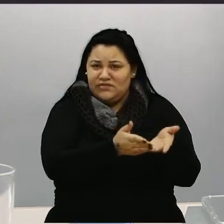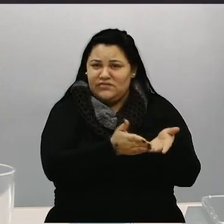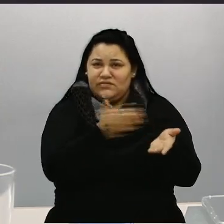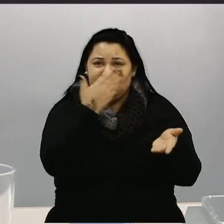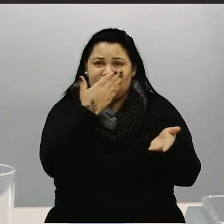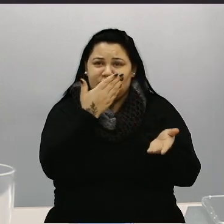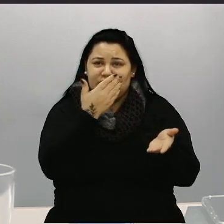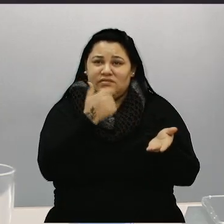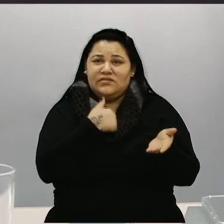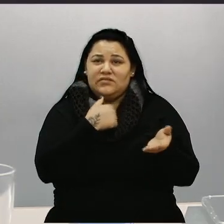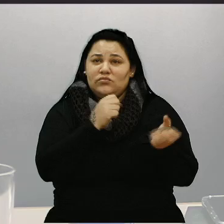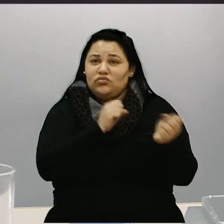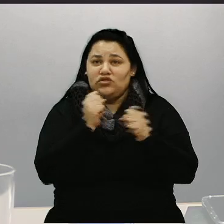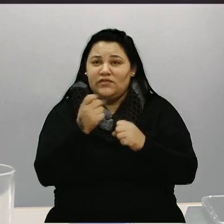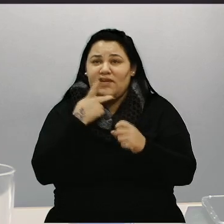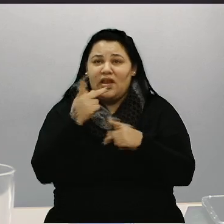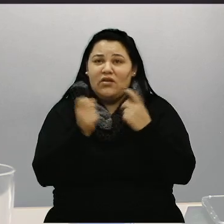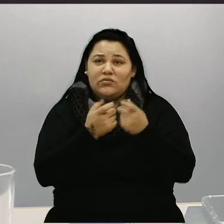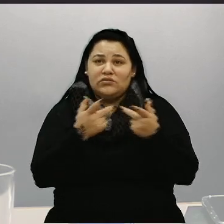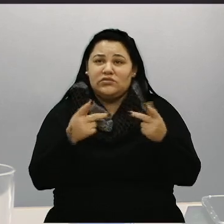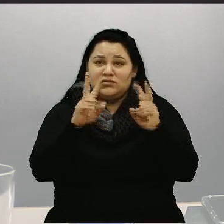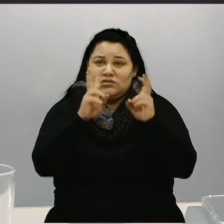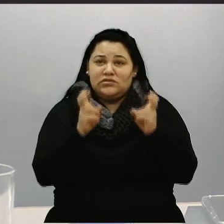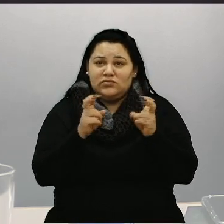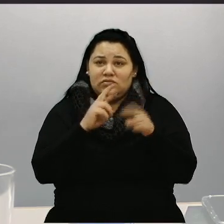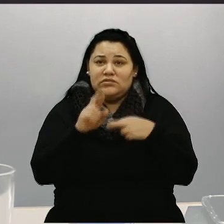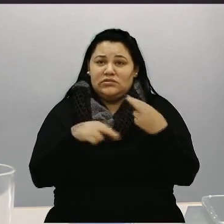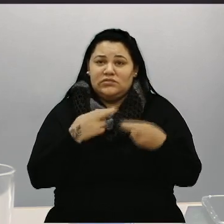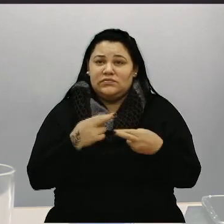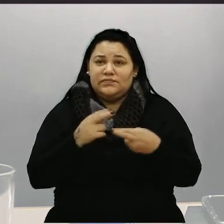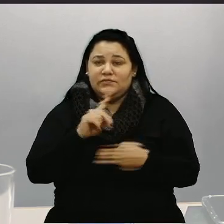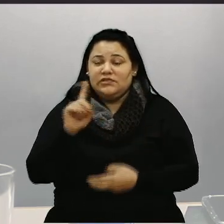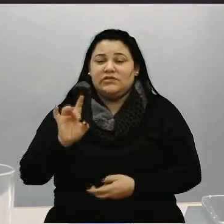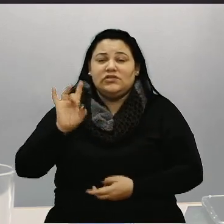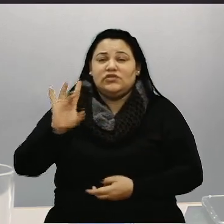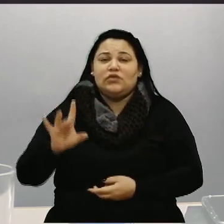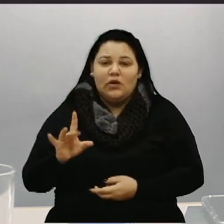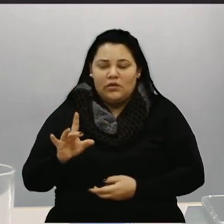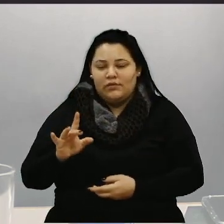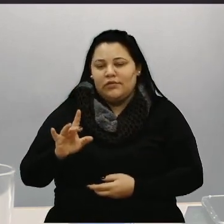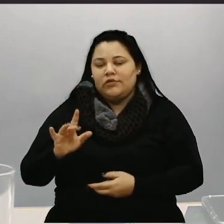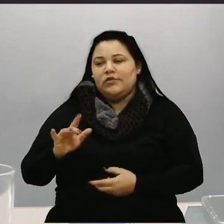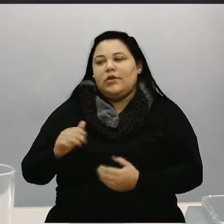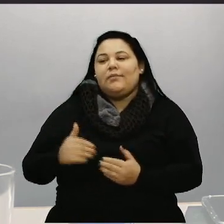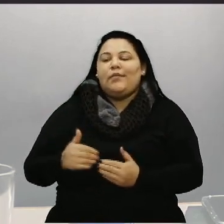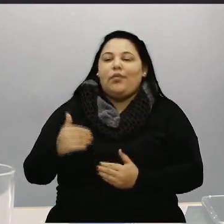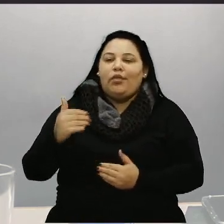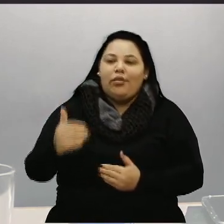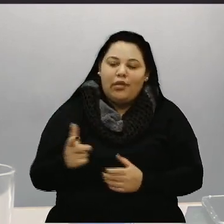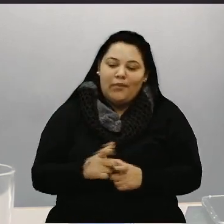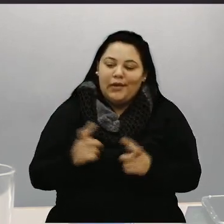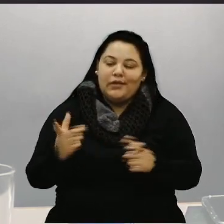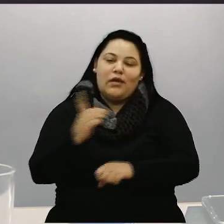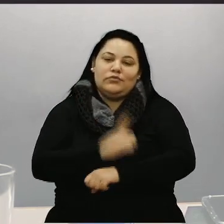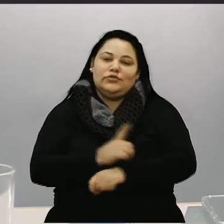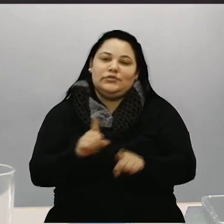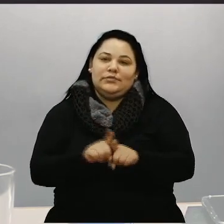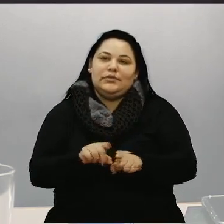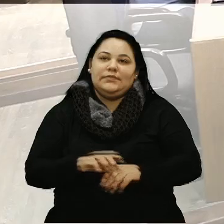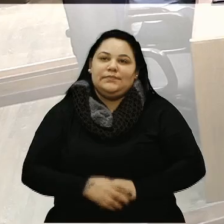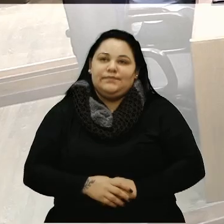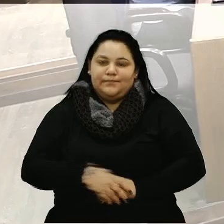viesse trazer alguma novidade sobre esse tema, que não seja dar mais um prazo ou alguma outra coisa, né?